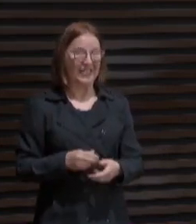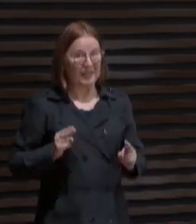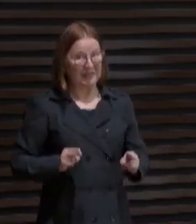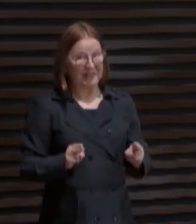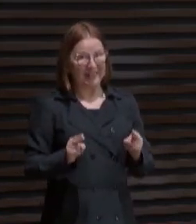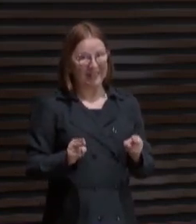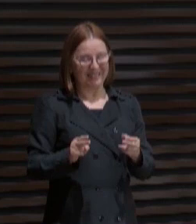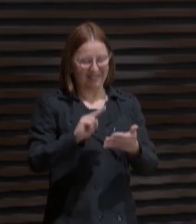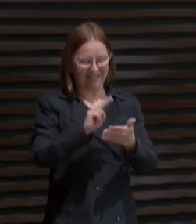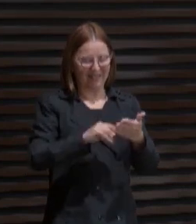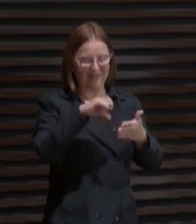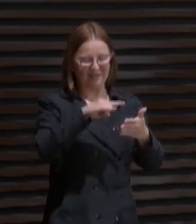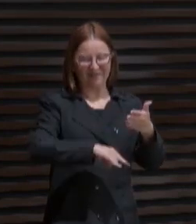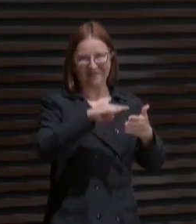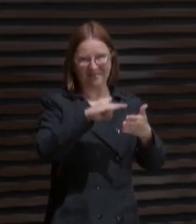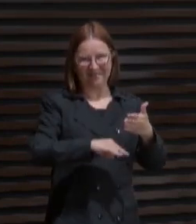aqui com o boletim.